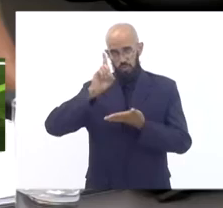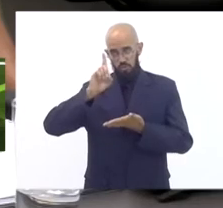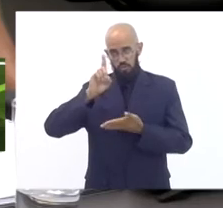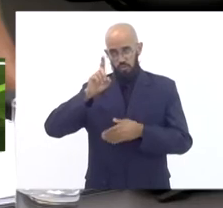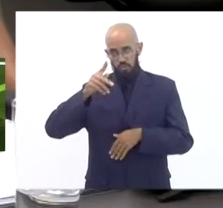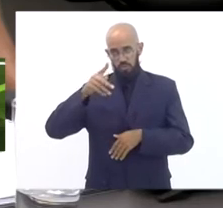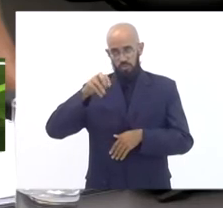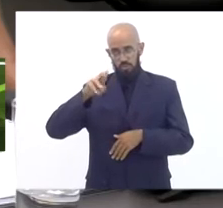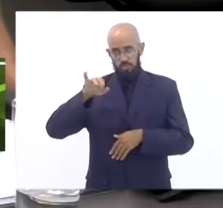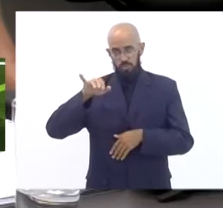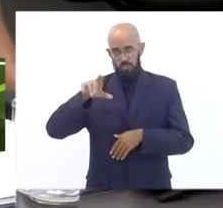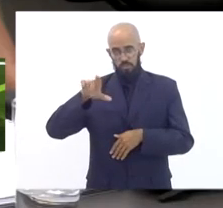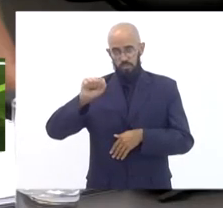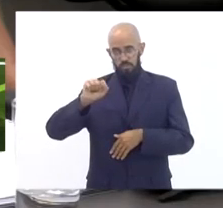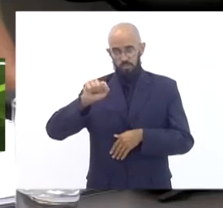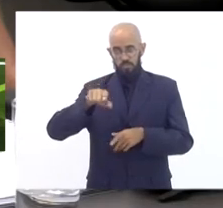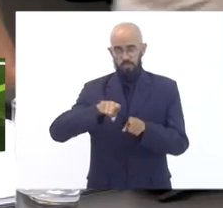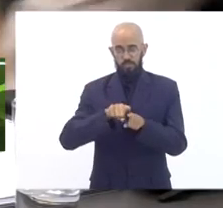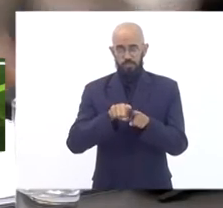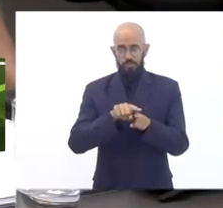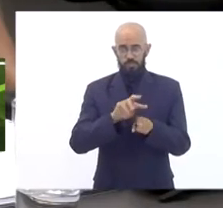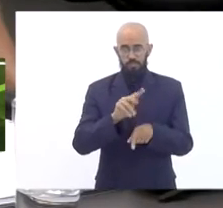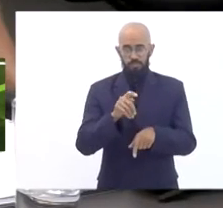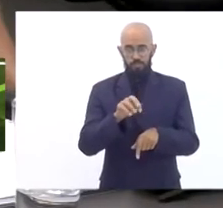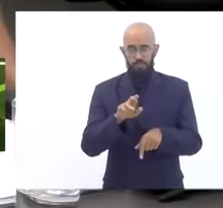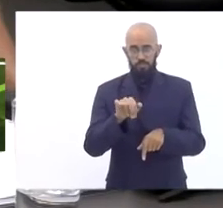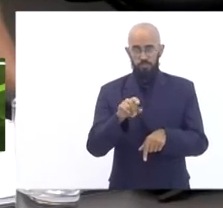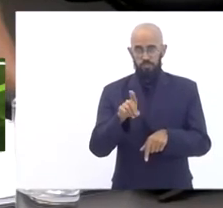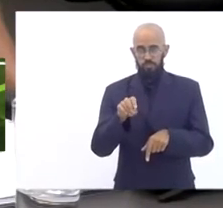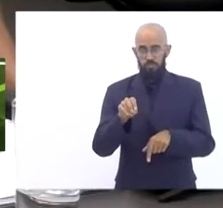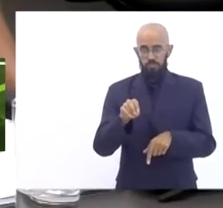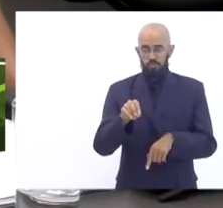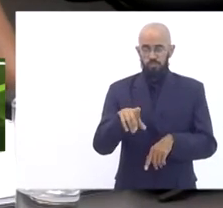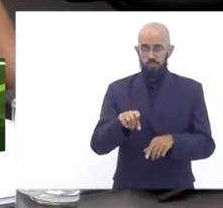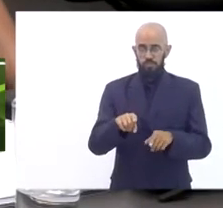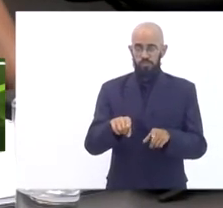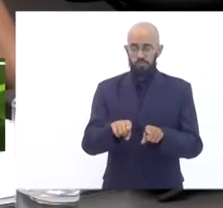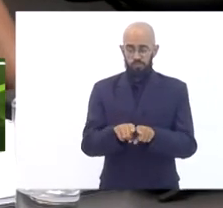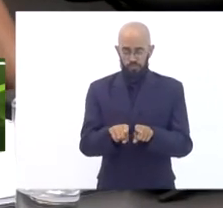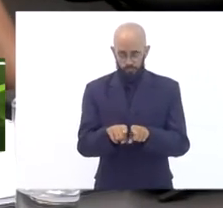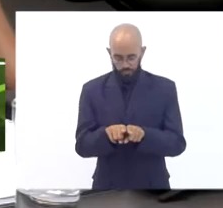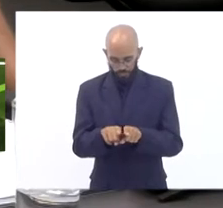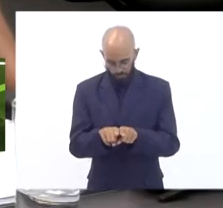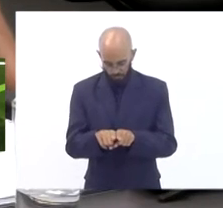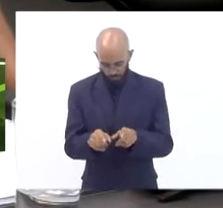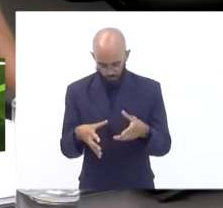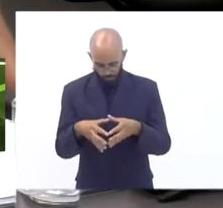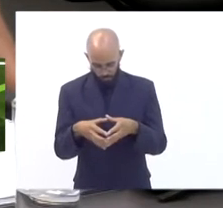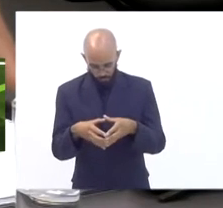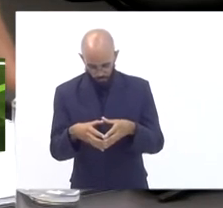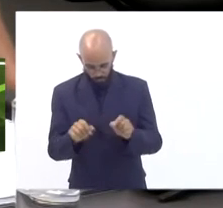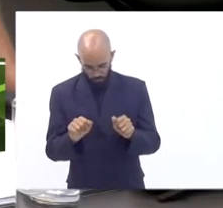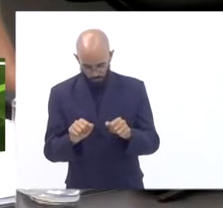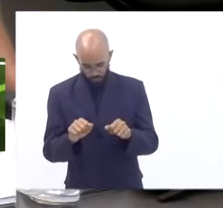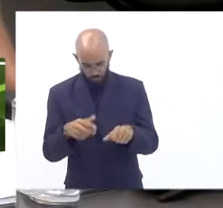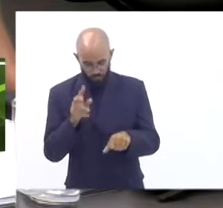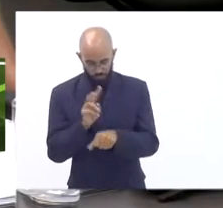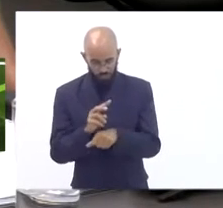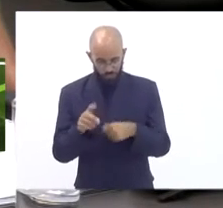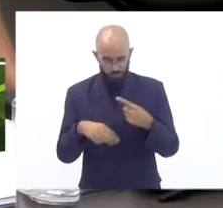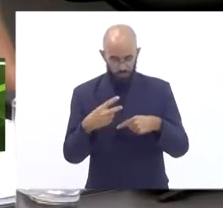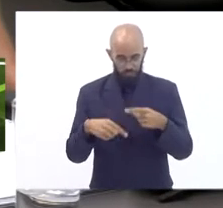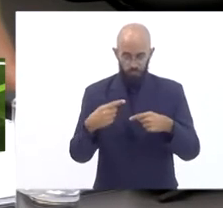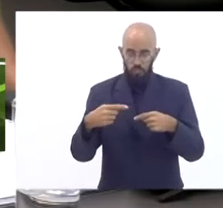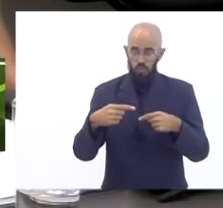A procuradoria também está envolvida, a procuradoria tanto da secretaria quanto a procuradoria do Estado também